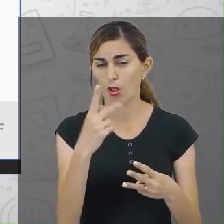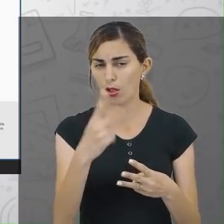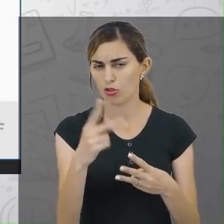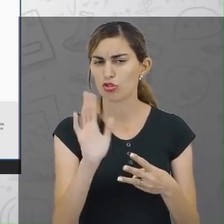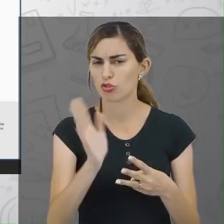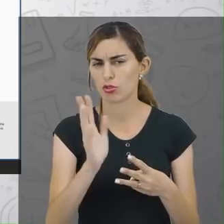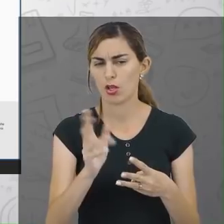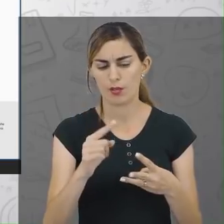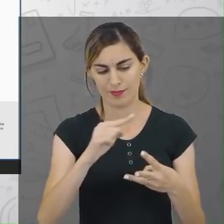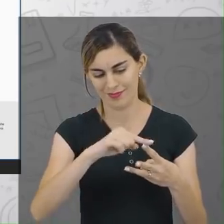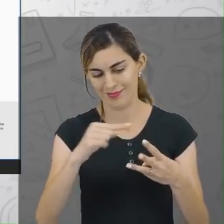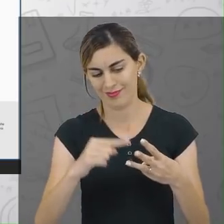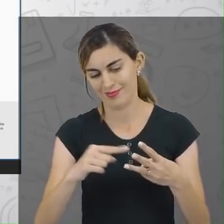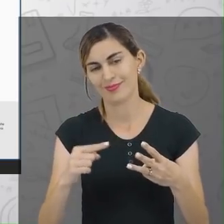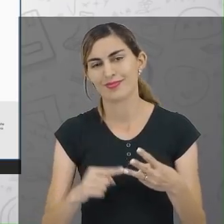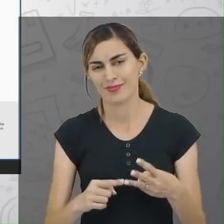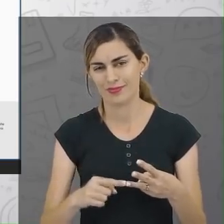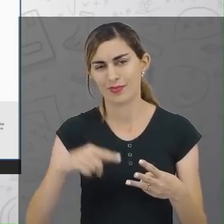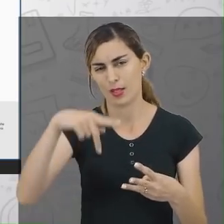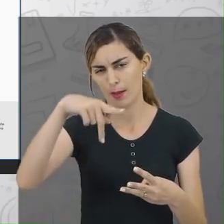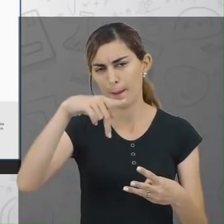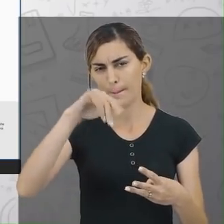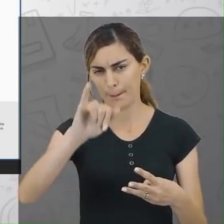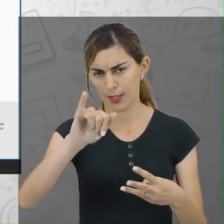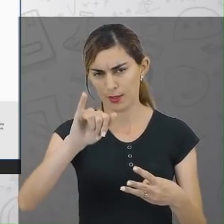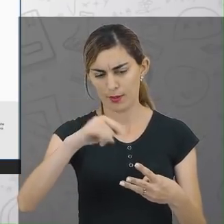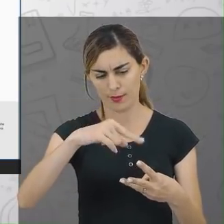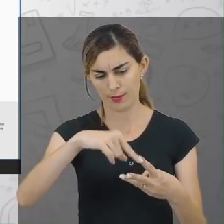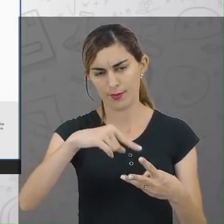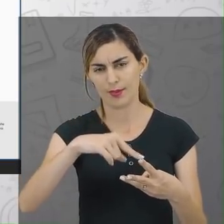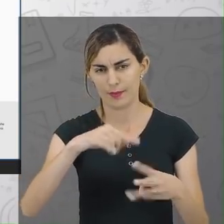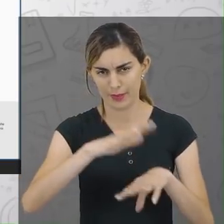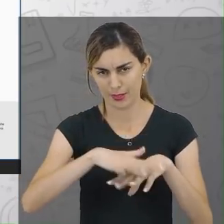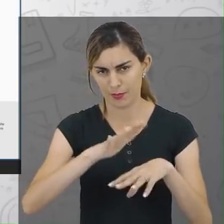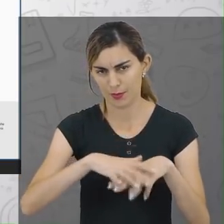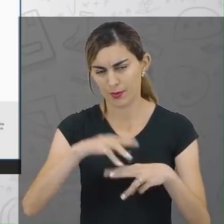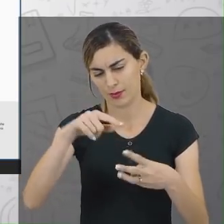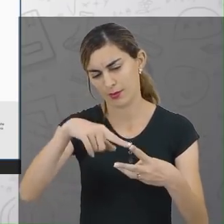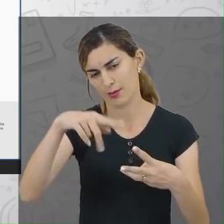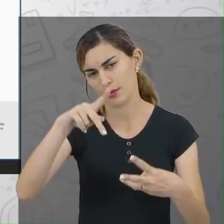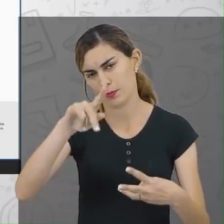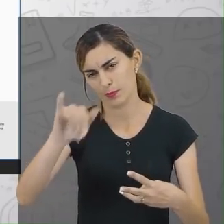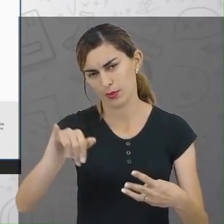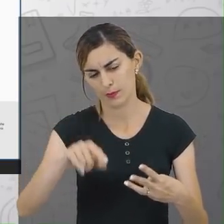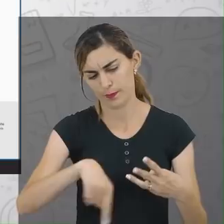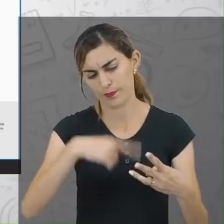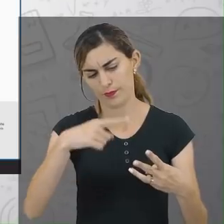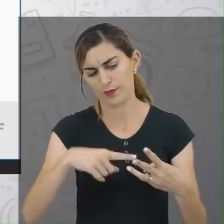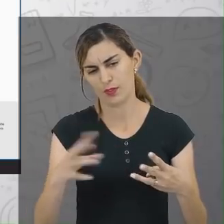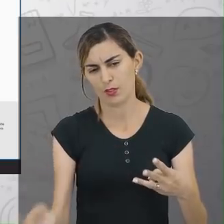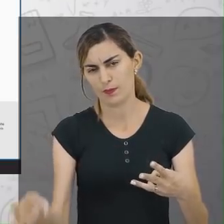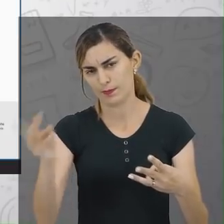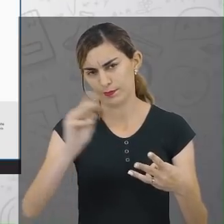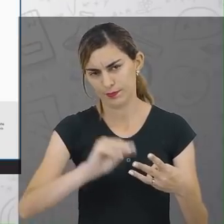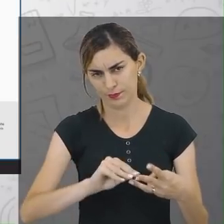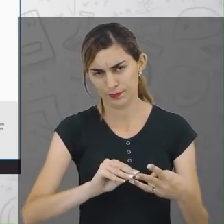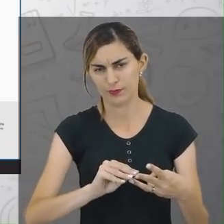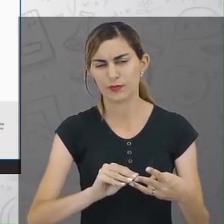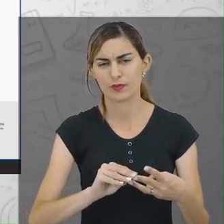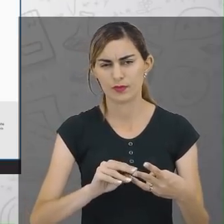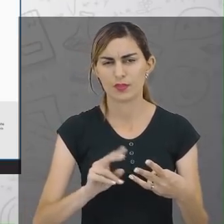já atribui o valor da constante matemática π, de forma resumida, simplificada, e adiciona um